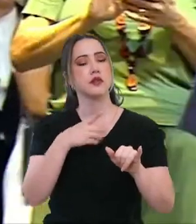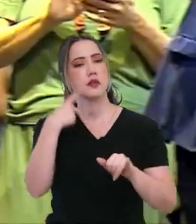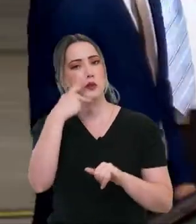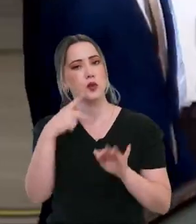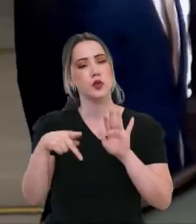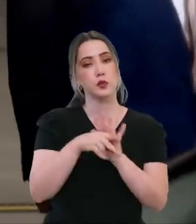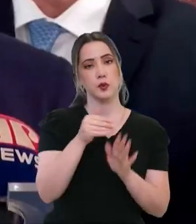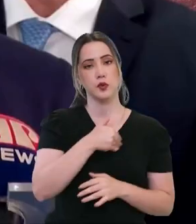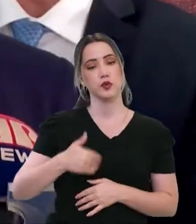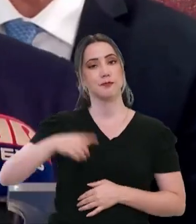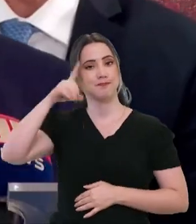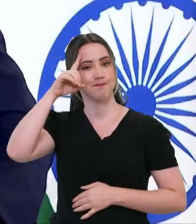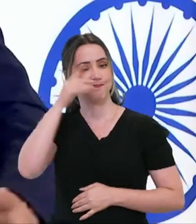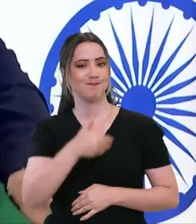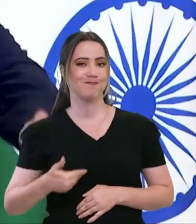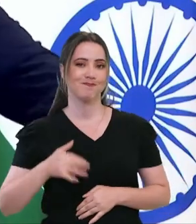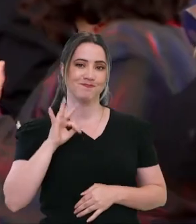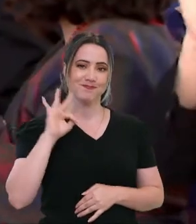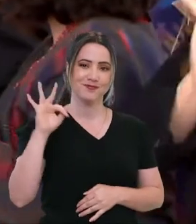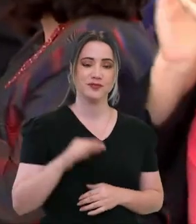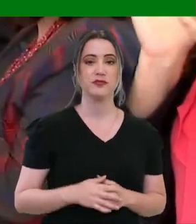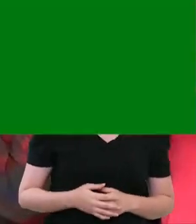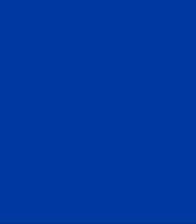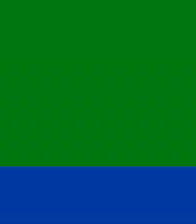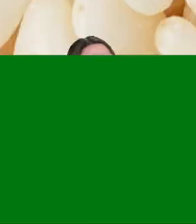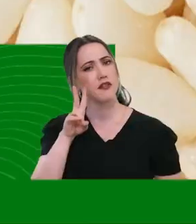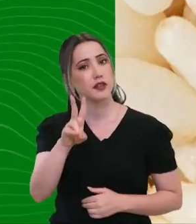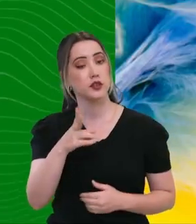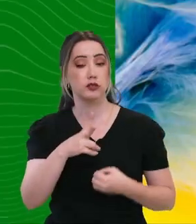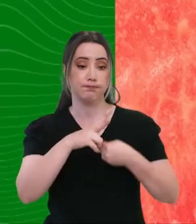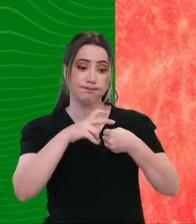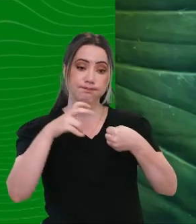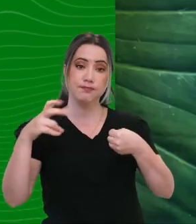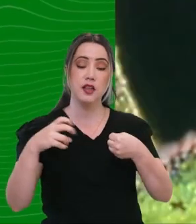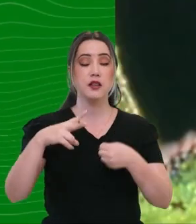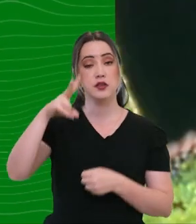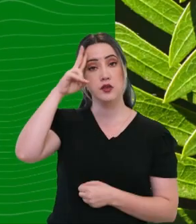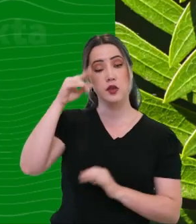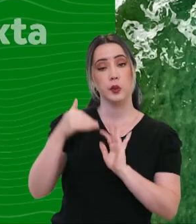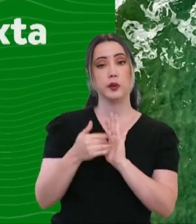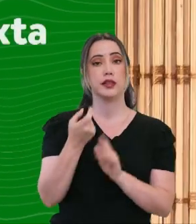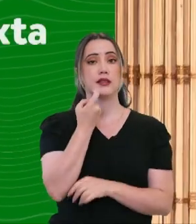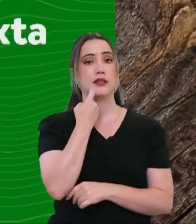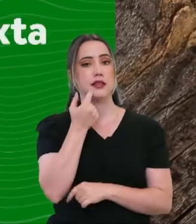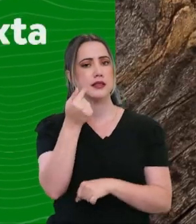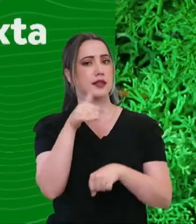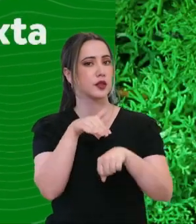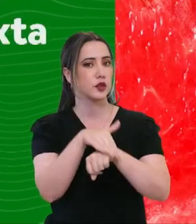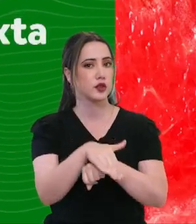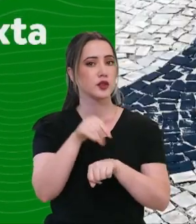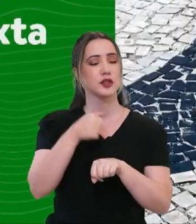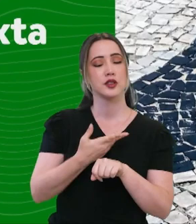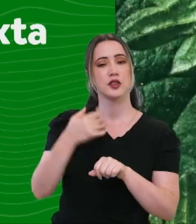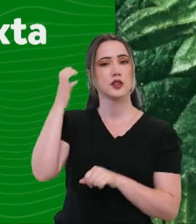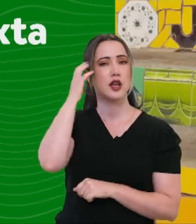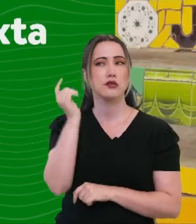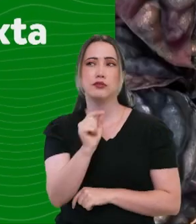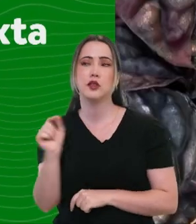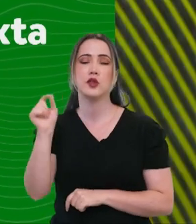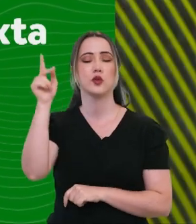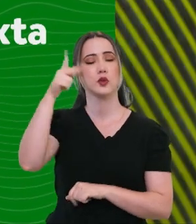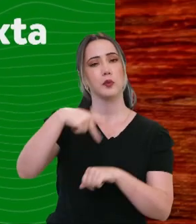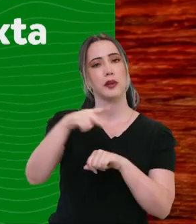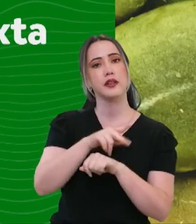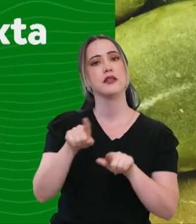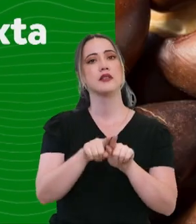políticas públicas e o dia a dia do governo federal. Acompanhe a Voz do Brasil de segunda a sexta a partir das 7 da noite, nas rádios